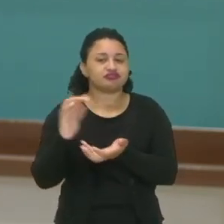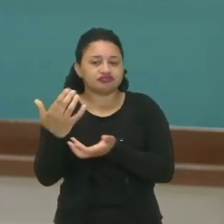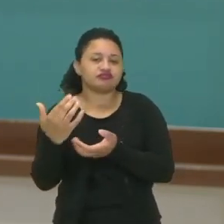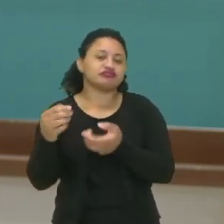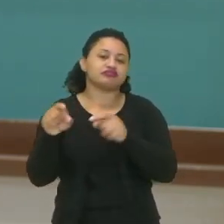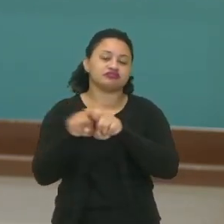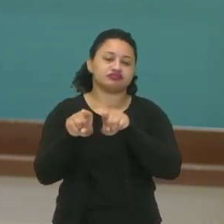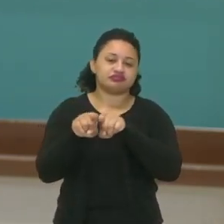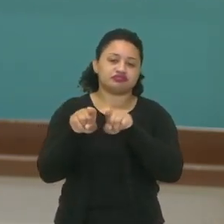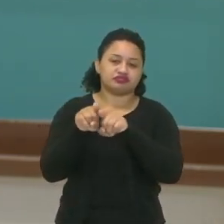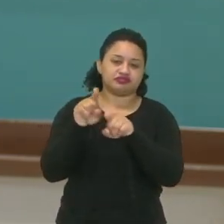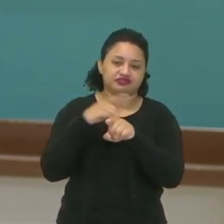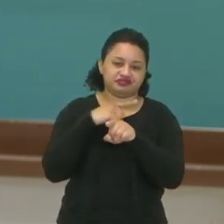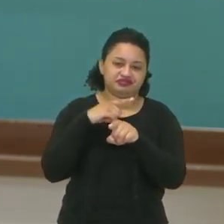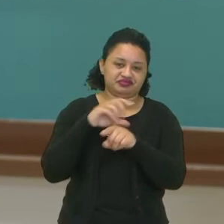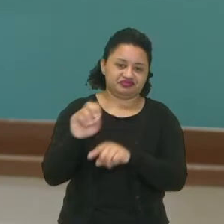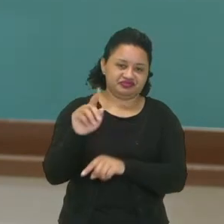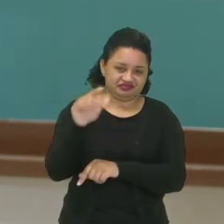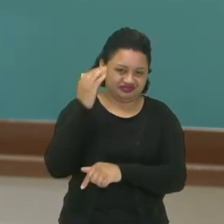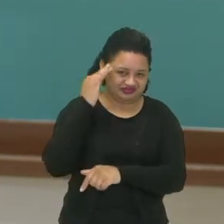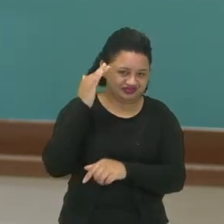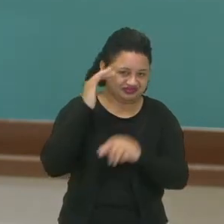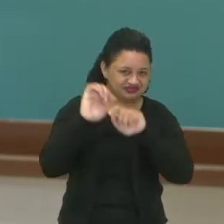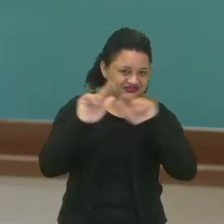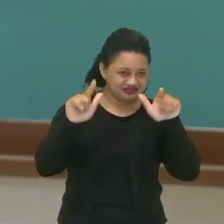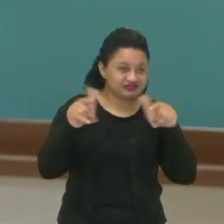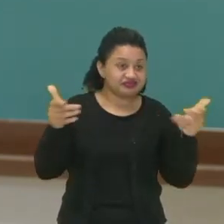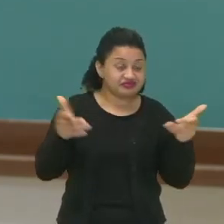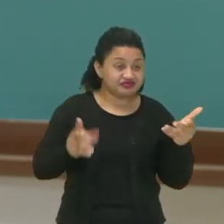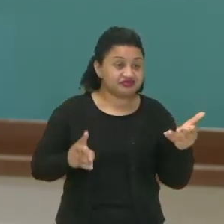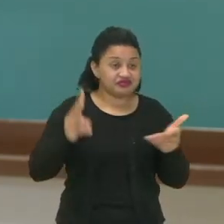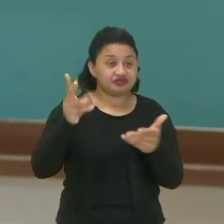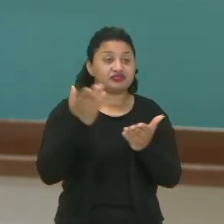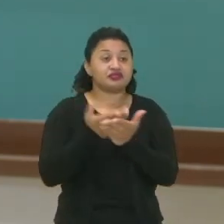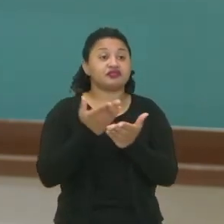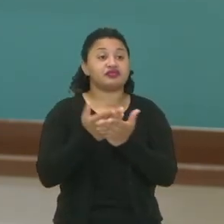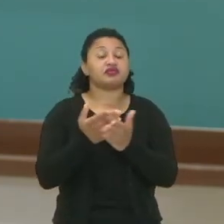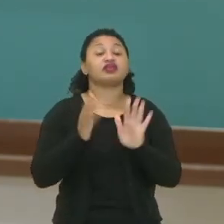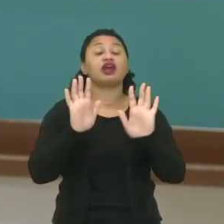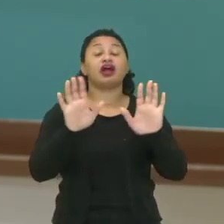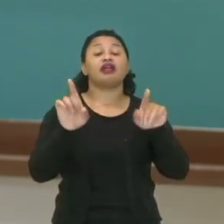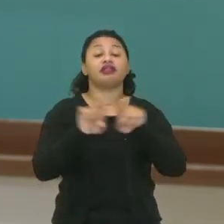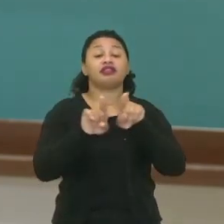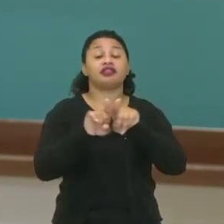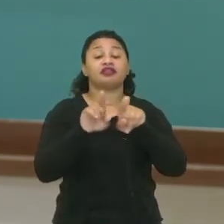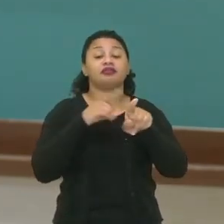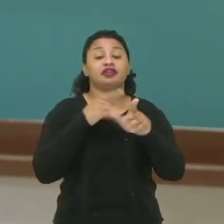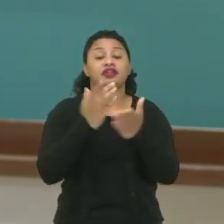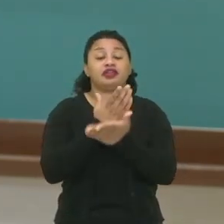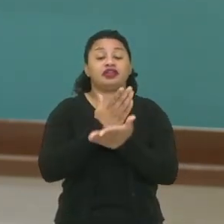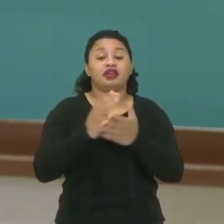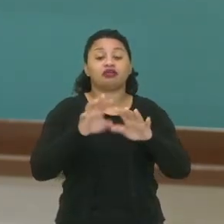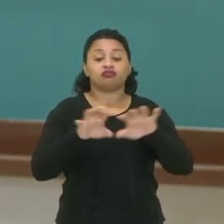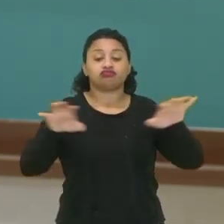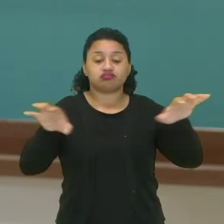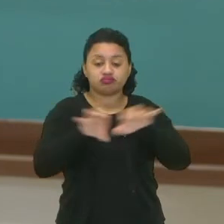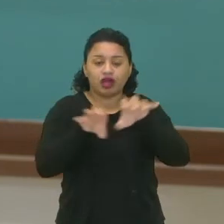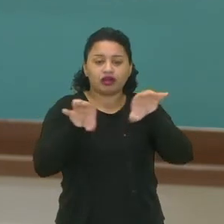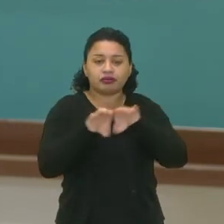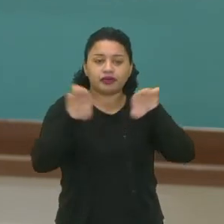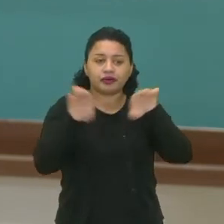3 hemisférios do planeta. Beleza? Muito bem. E também tem a questão da separação também das placas tectônicas,